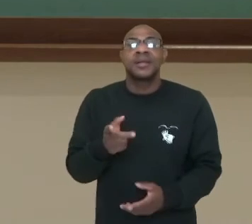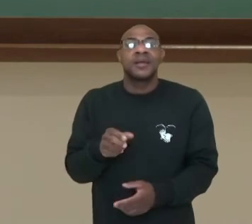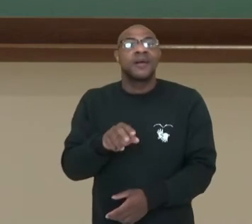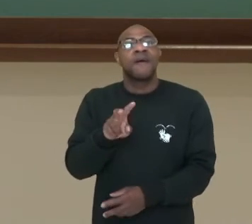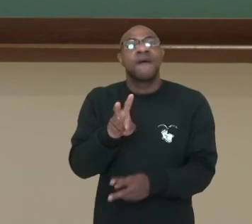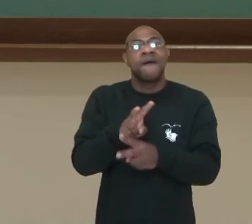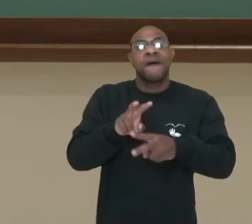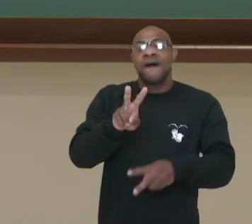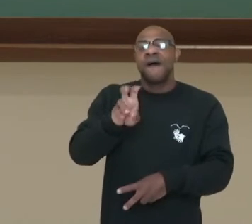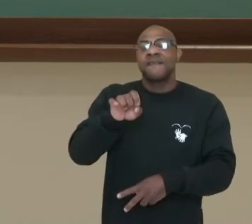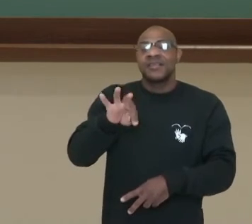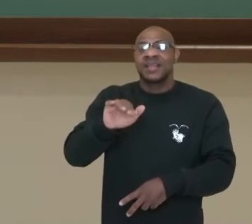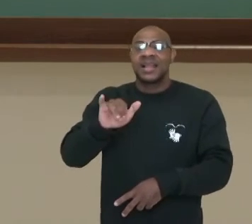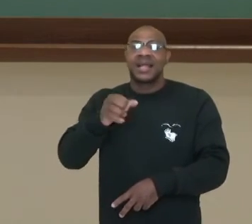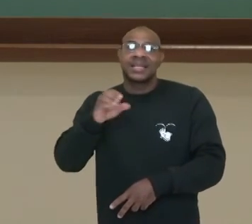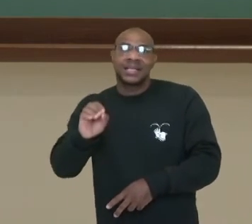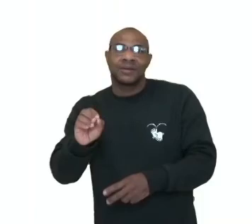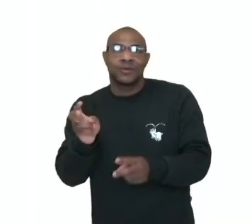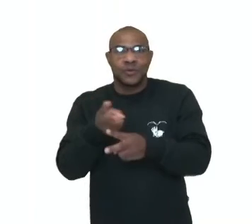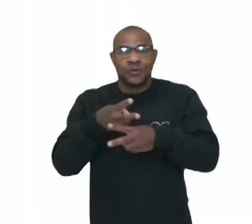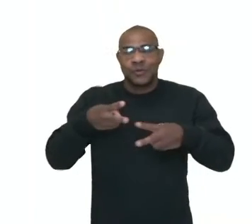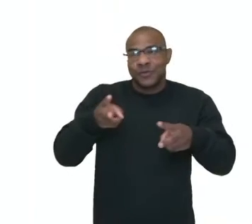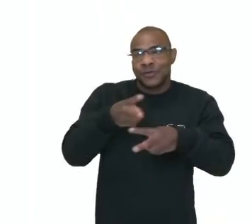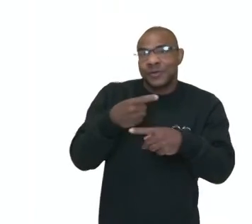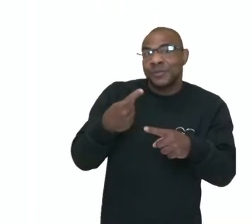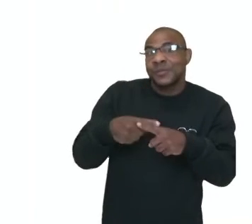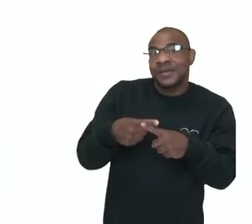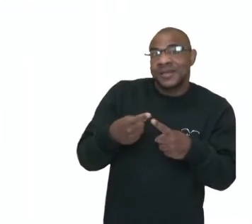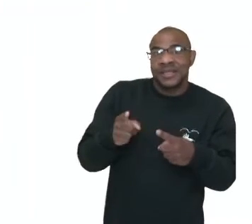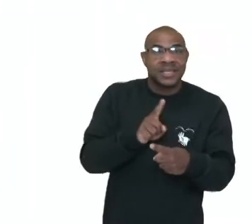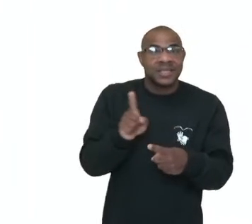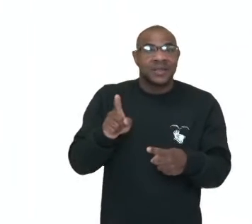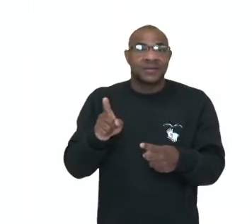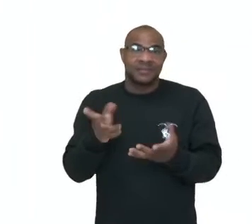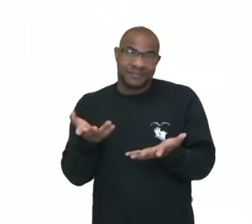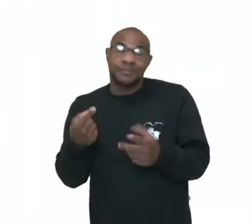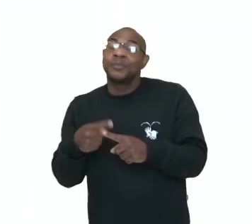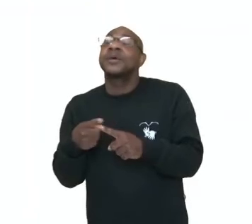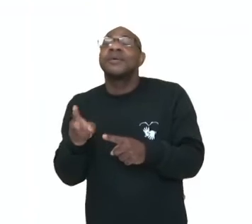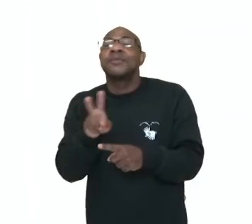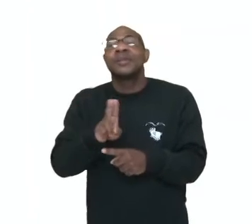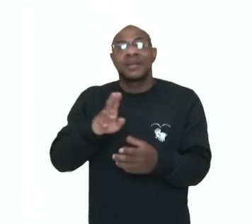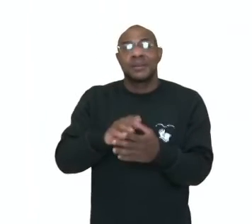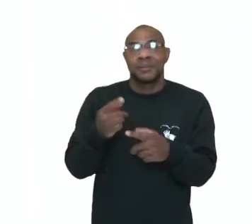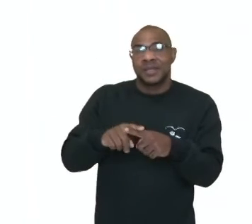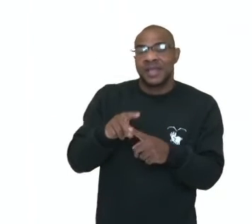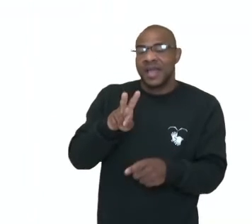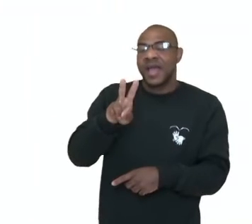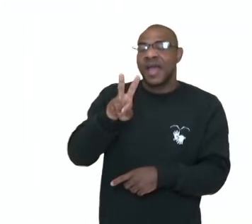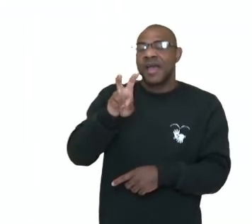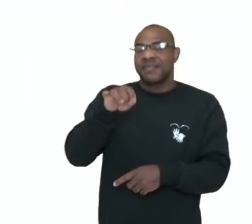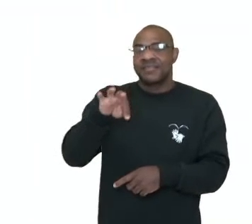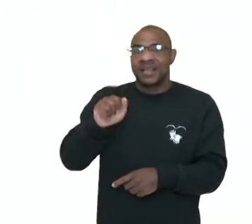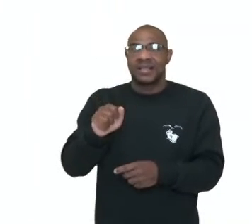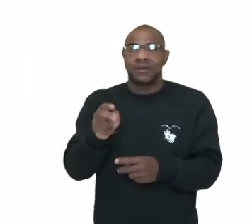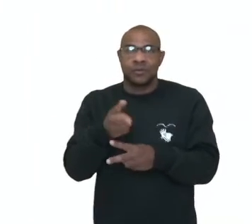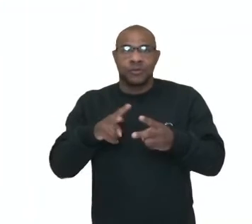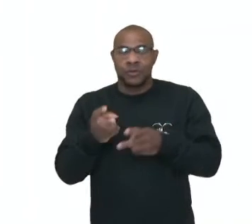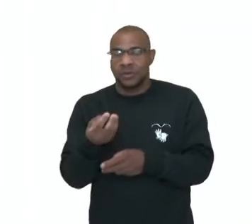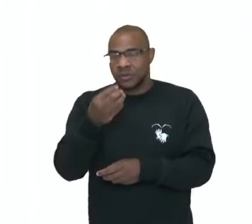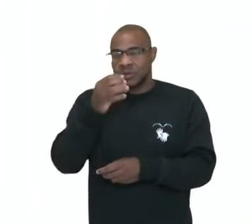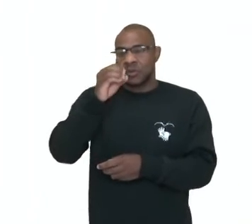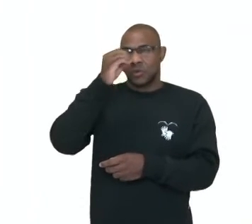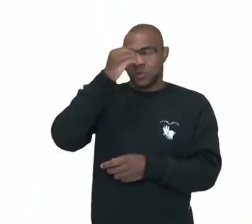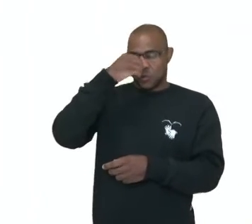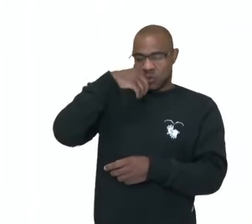não respiração? Na ventilação é quando o oxigênio, o ar, ele entra nos pulmões, né? Tá? Então, ele vai entrar no corpo transportado dos